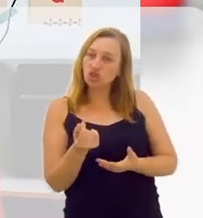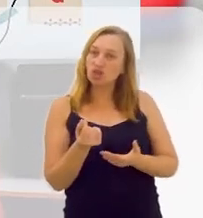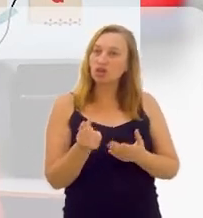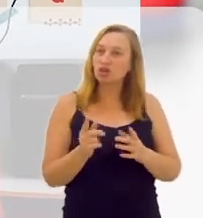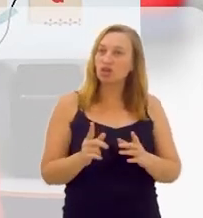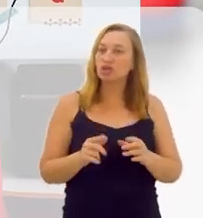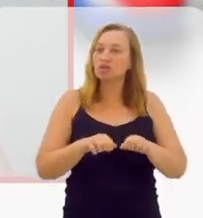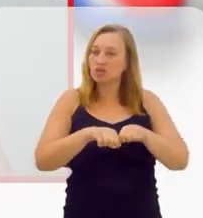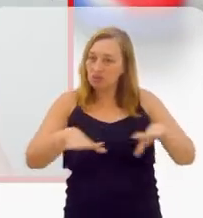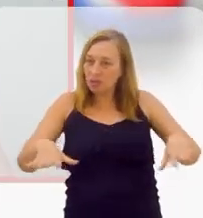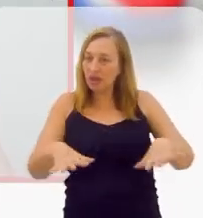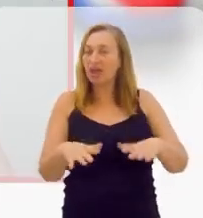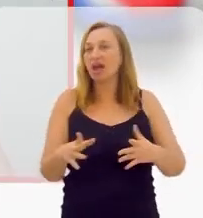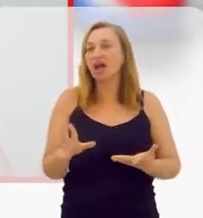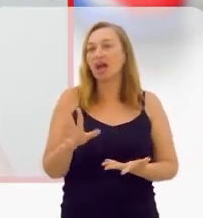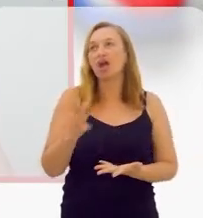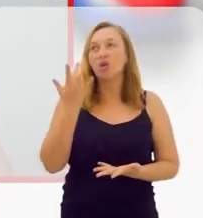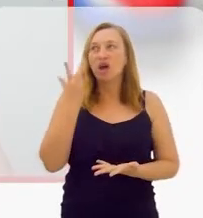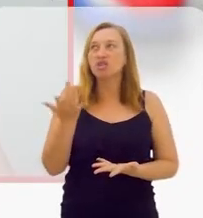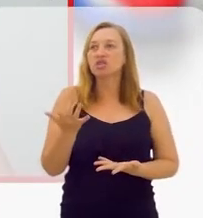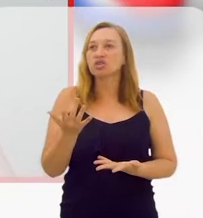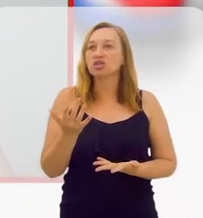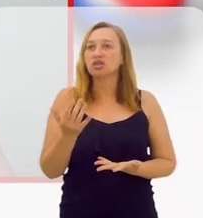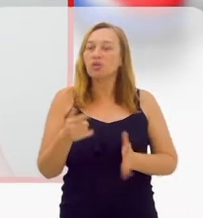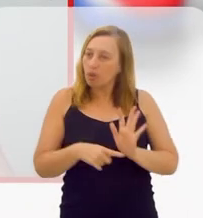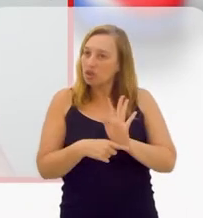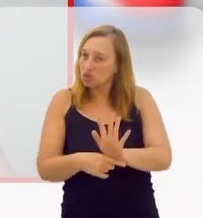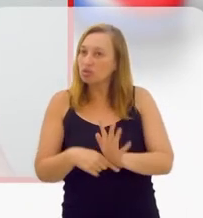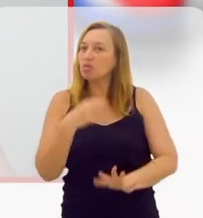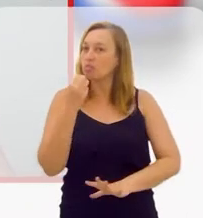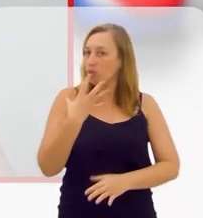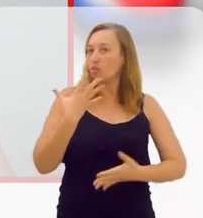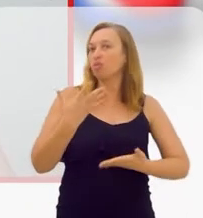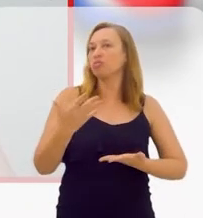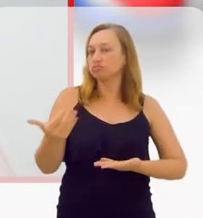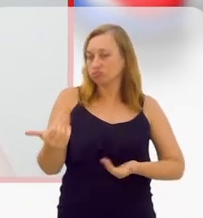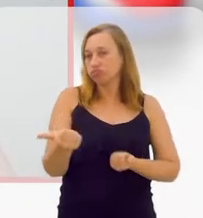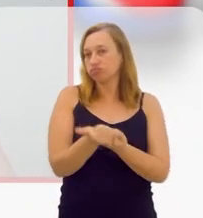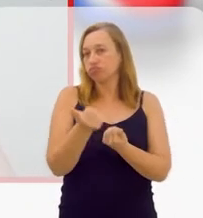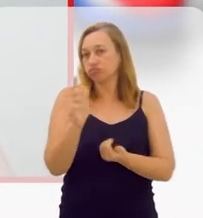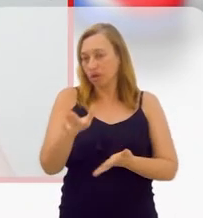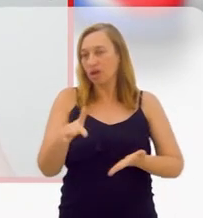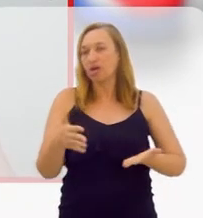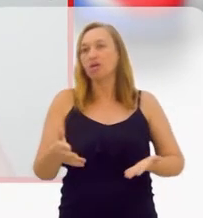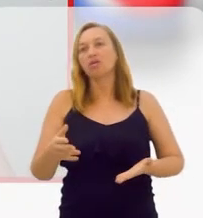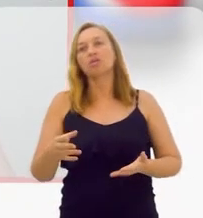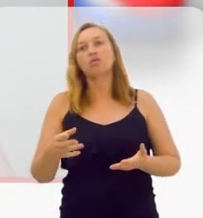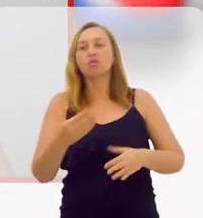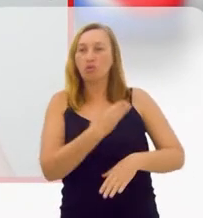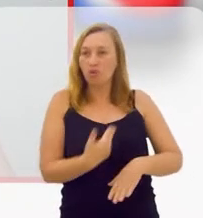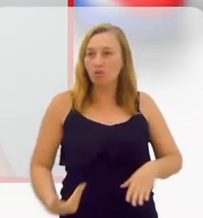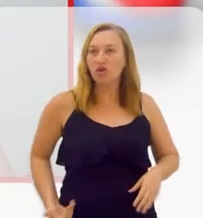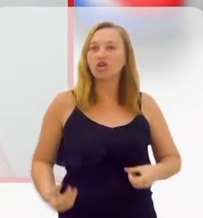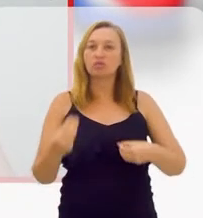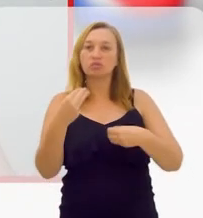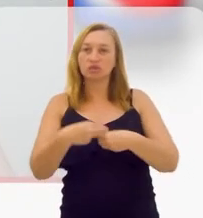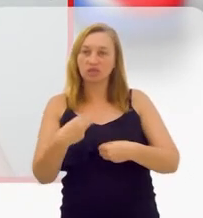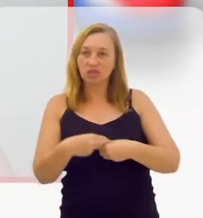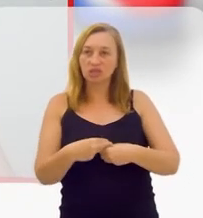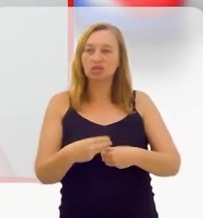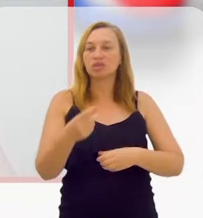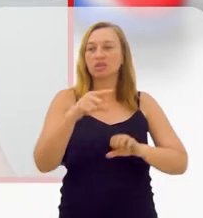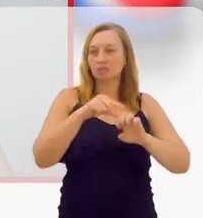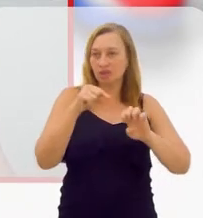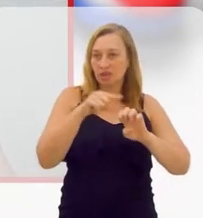ali internamente, eu acho que deve ser uma ajuda e uma colaboração para todos, né? Tanto o governo, Sim. município,